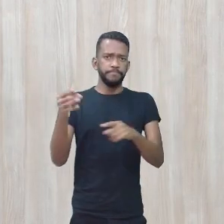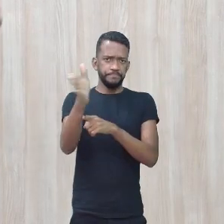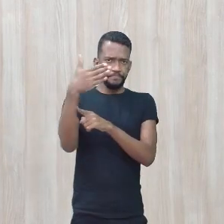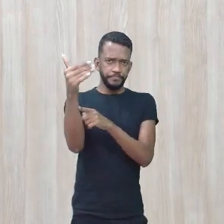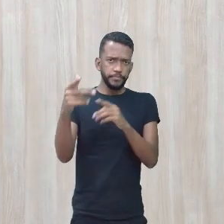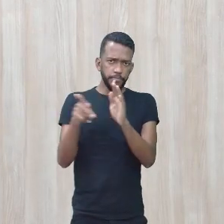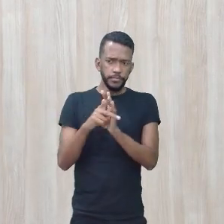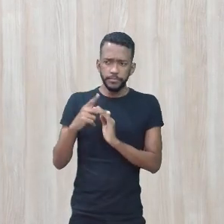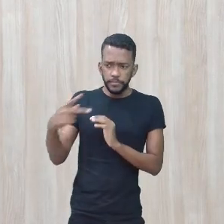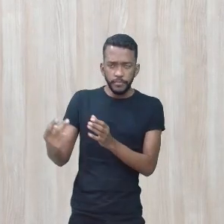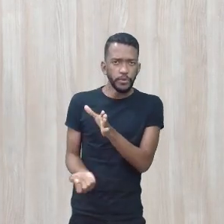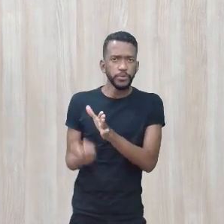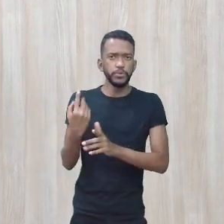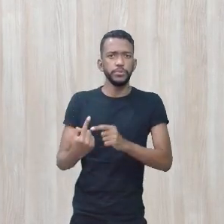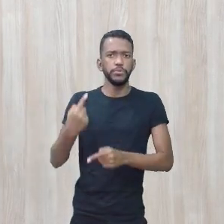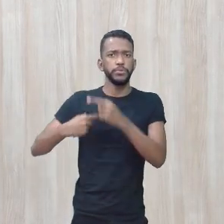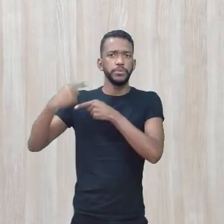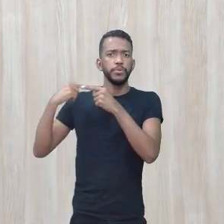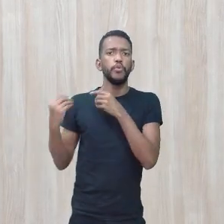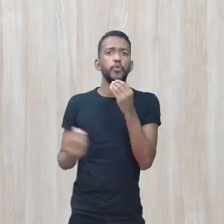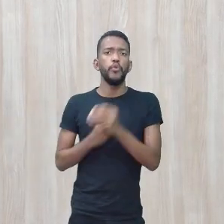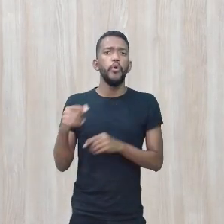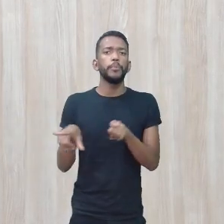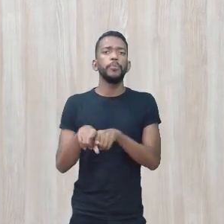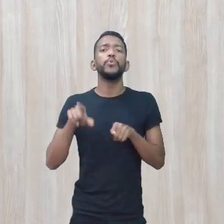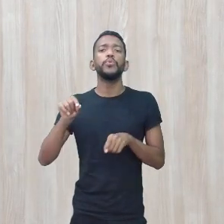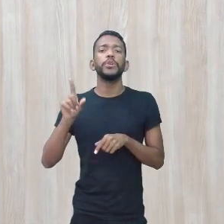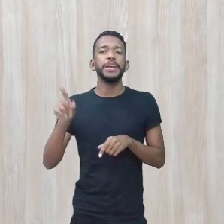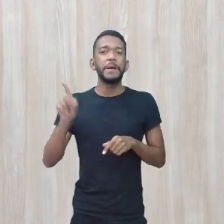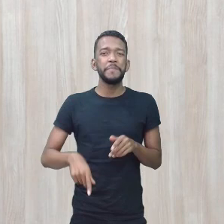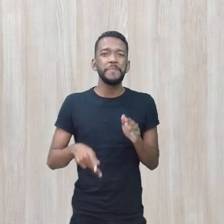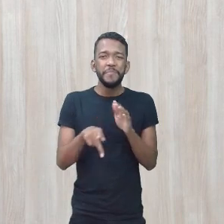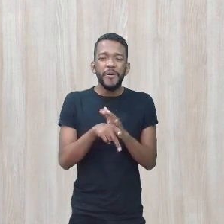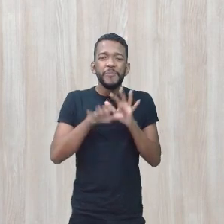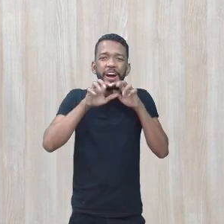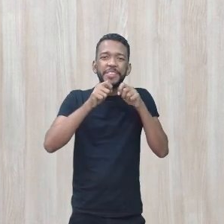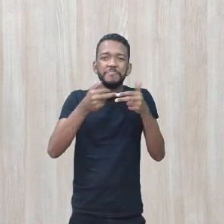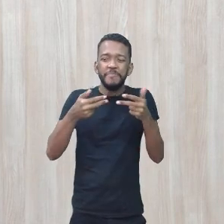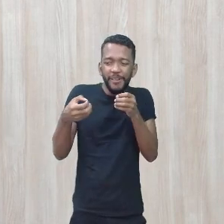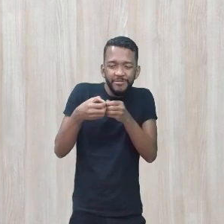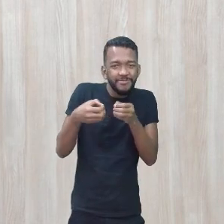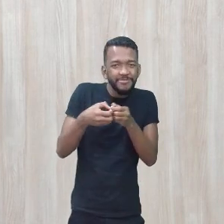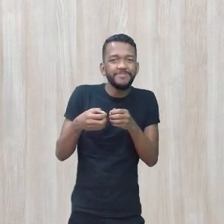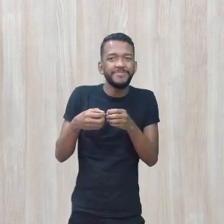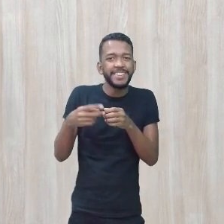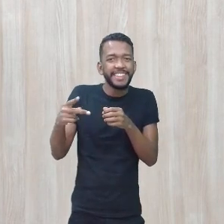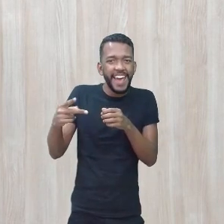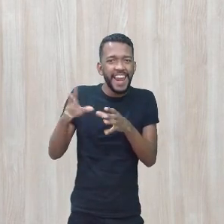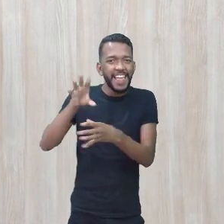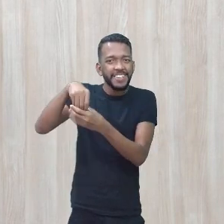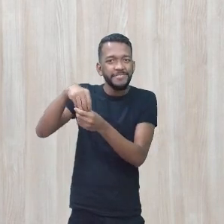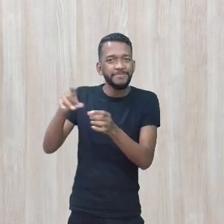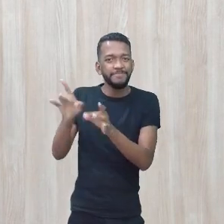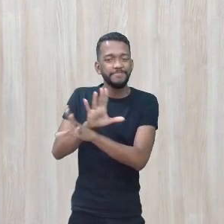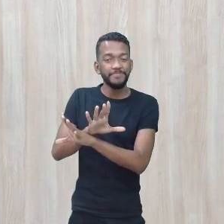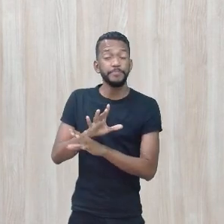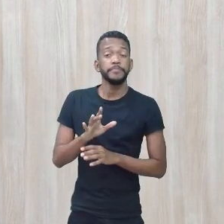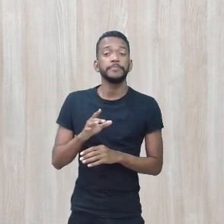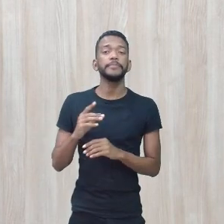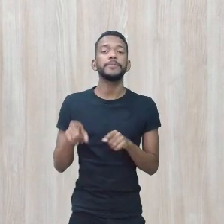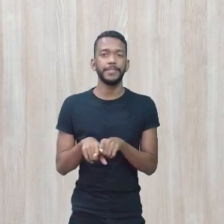Como ela surgiu, como é mascote. E aí a gente vai falar um pouquinho das curiosidades das Olimpíadas que